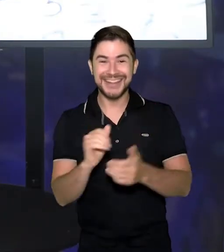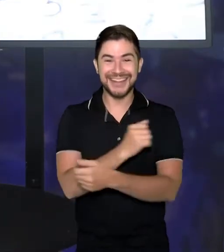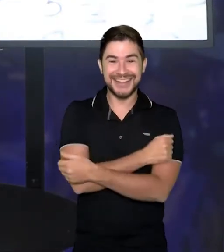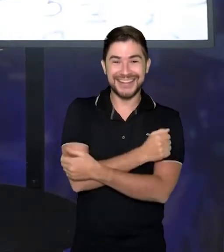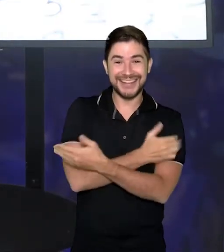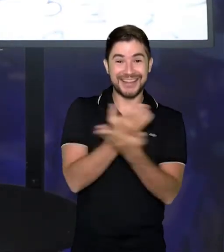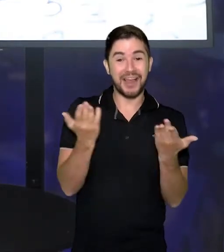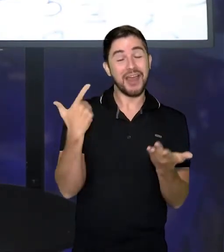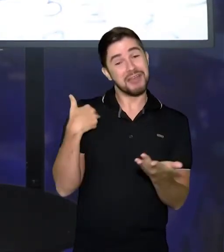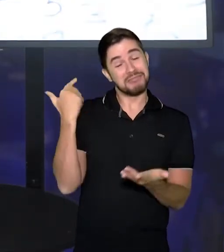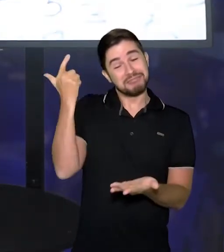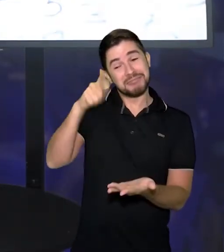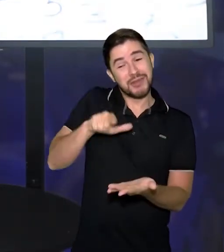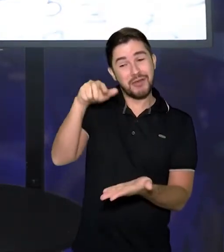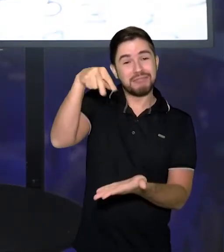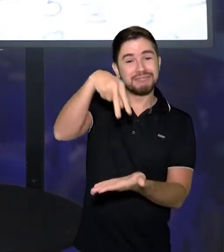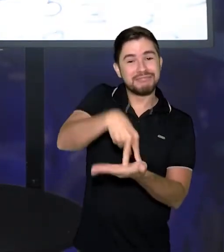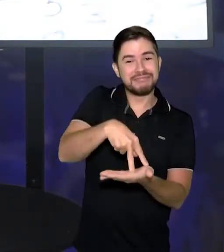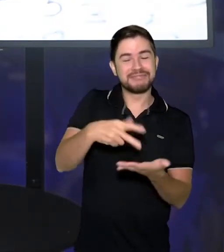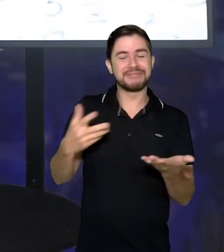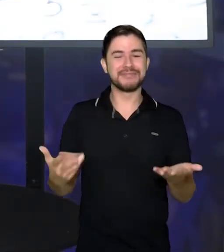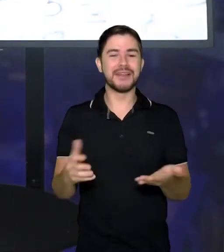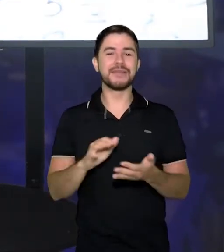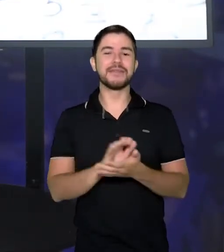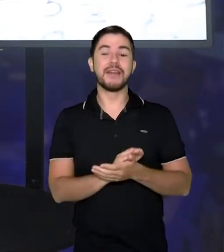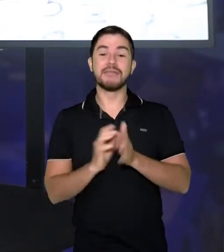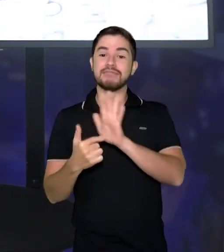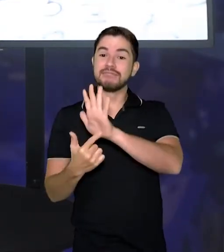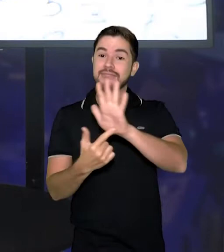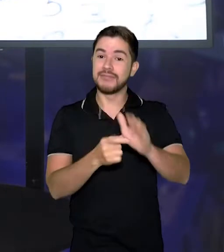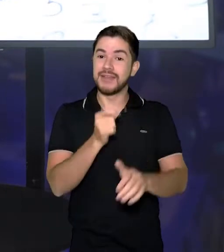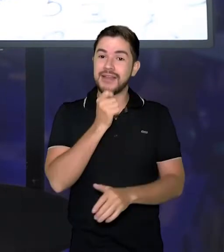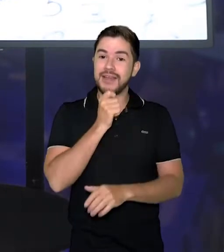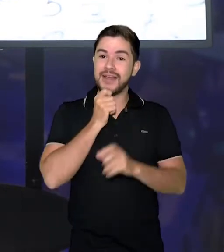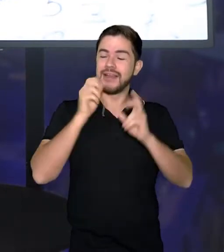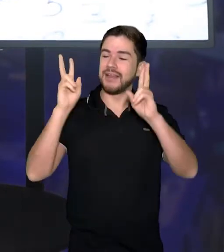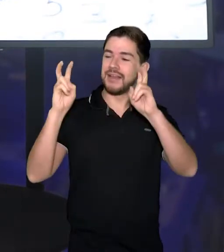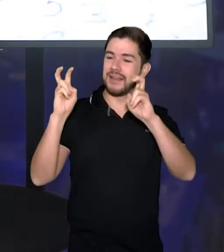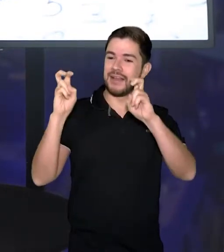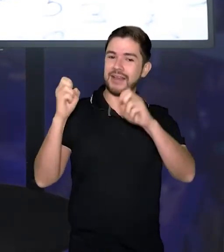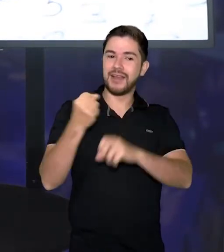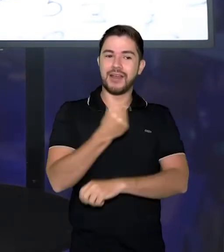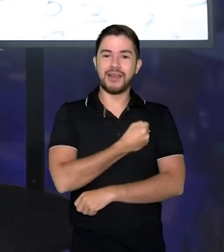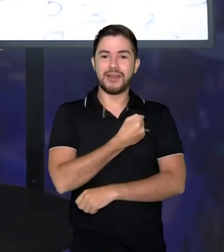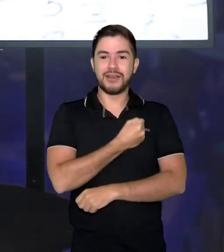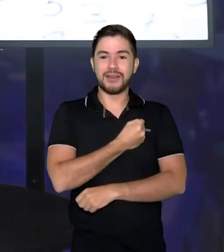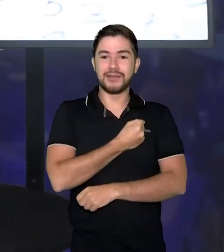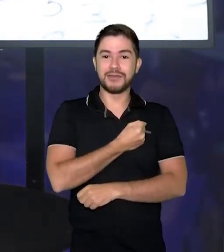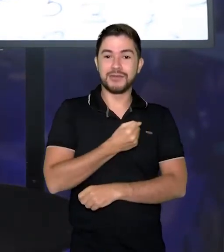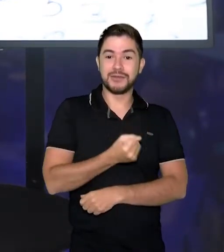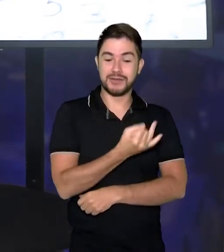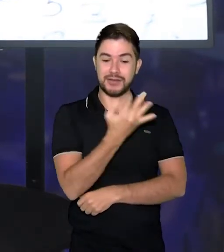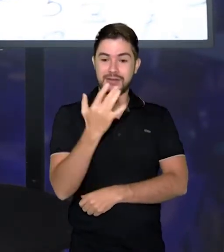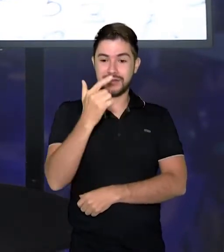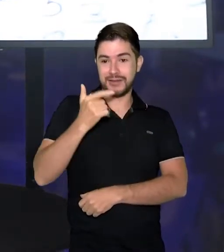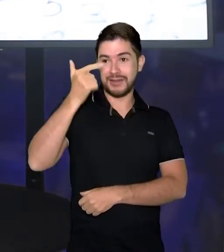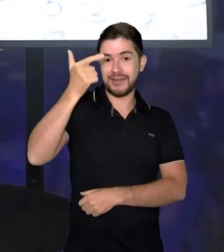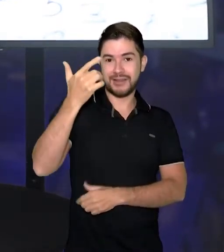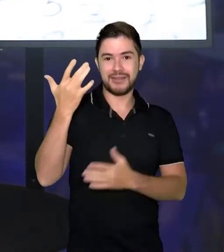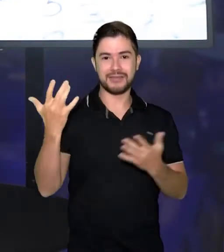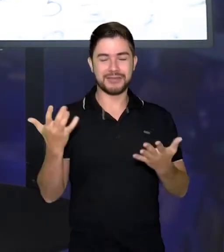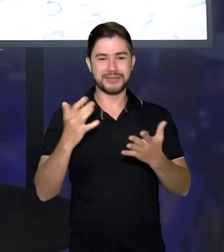Olá, meus queridos estudantes, olha eu aqui de novo e trabalhando ainda com vocês os números racionais. Eu sou o